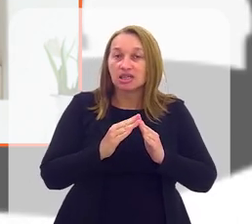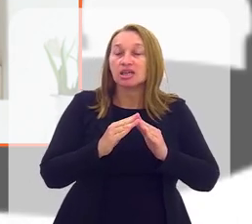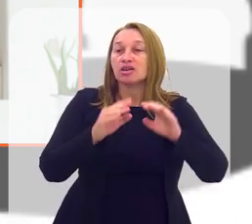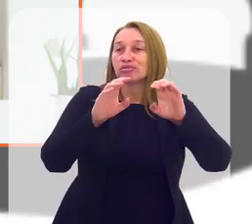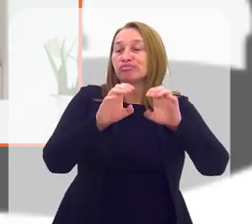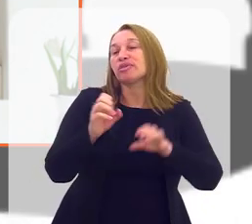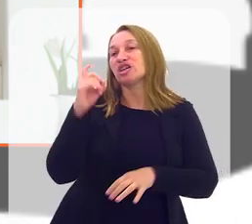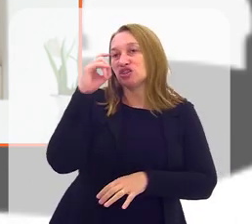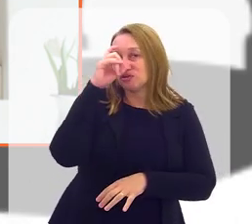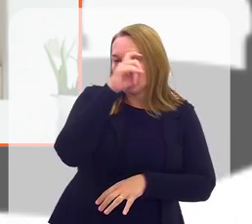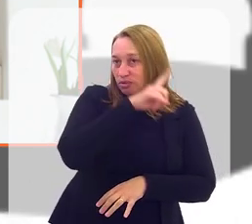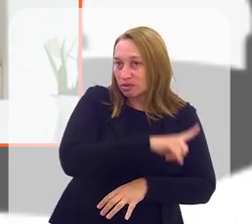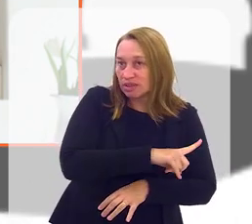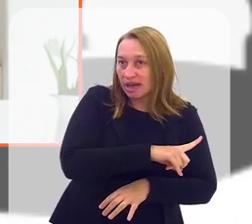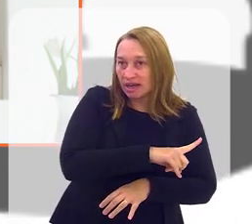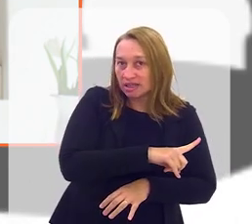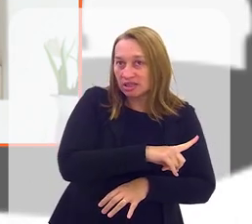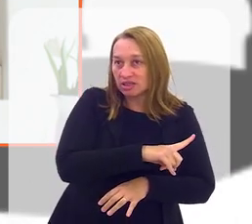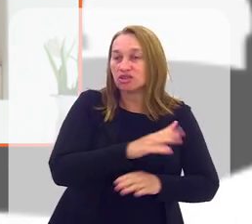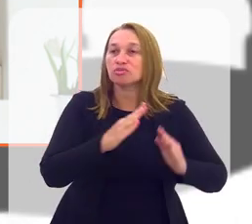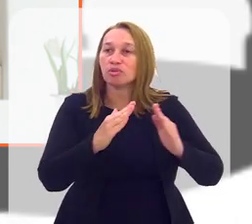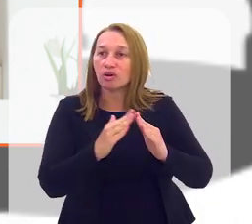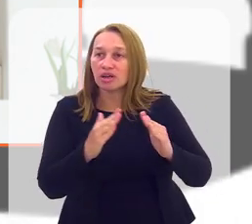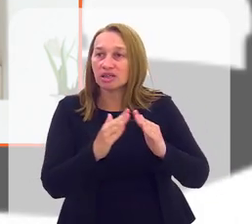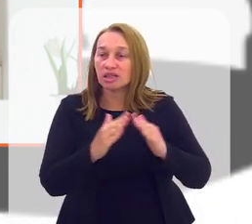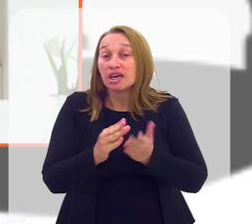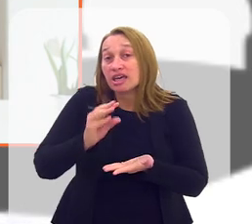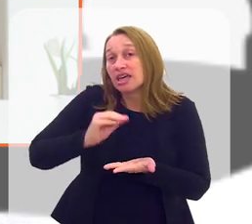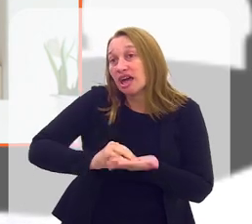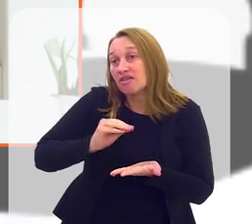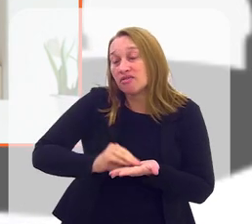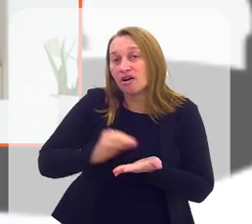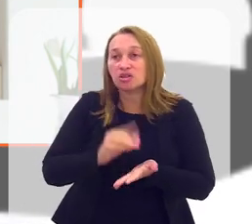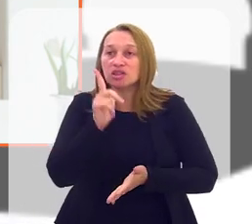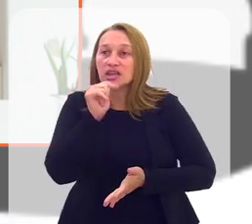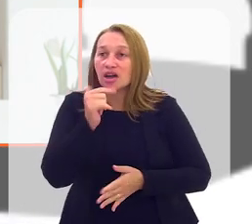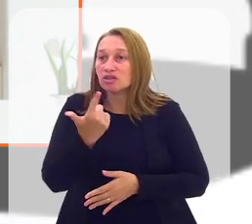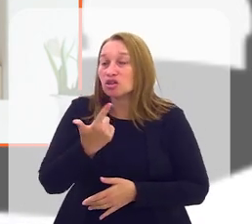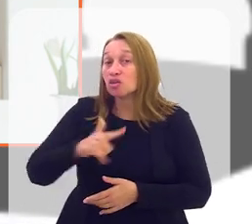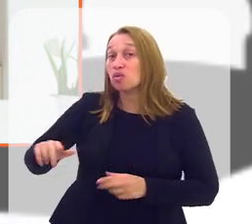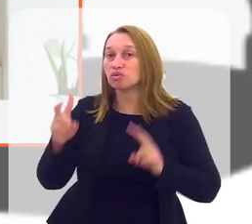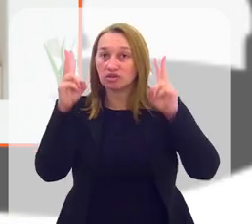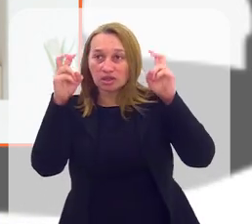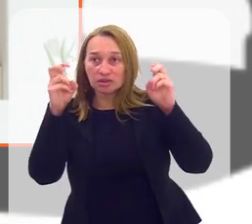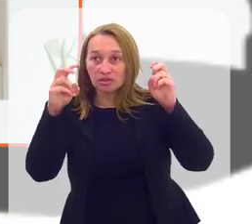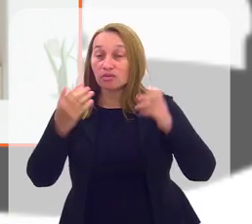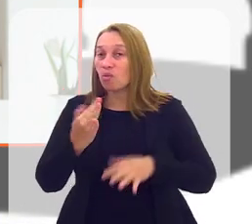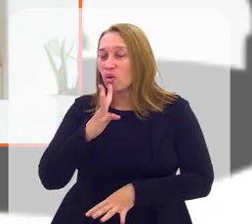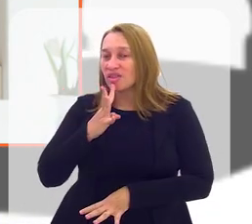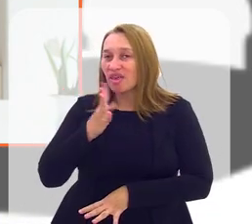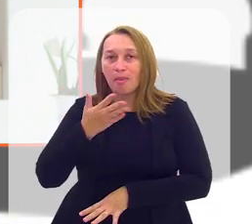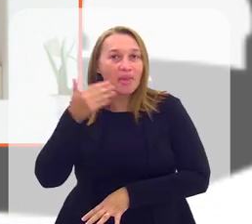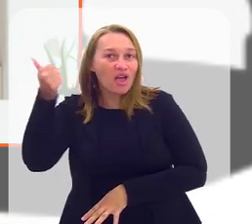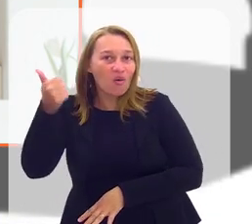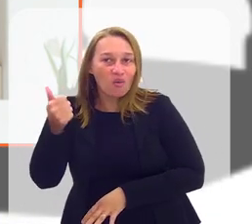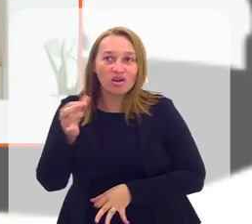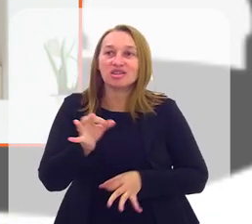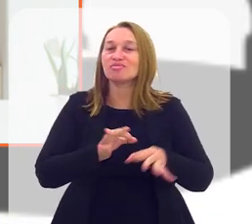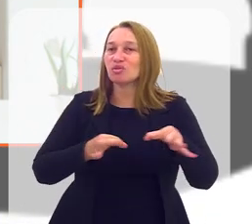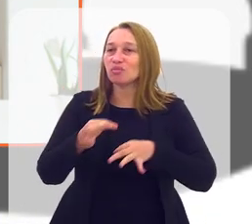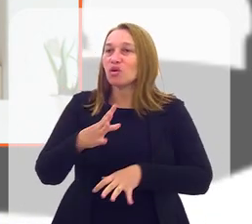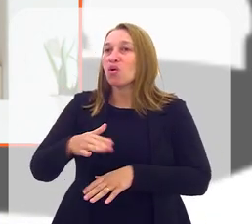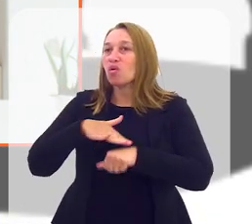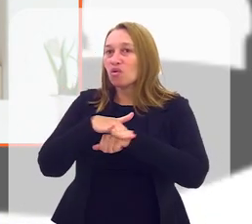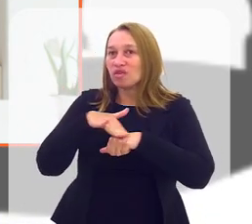de infraestrutura e a ausência de regularização fundiária, dentre outros pontos. Vamos conhecer melhor esse